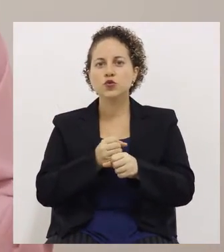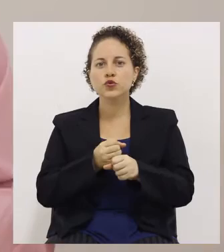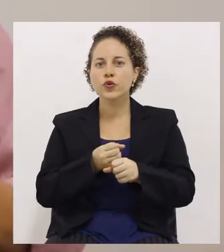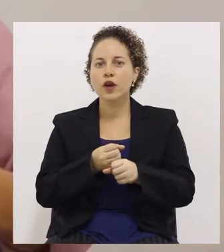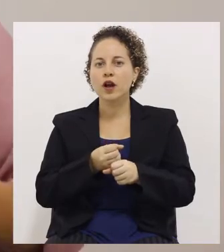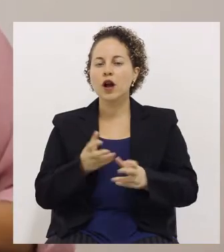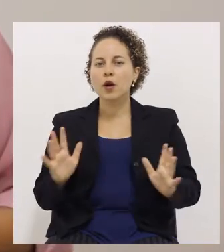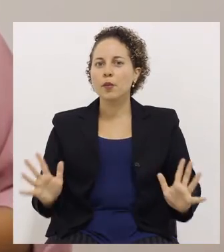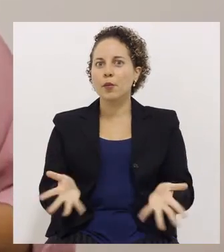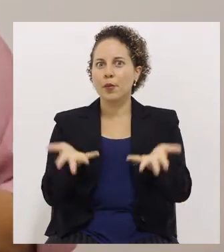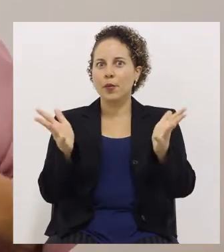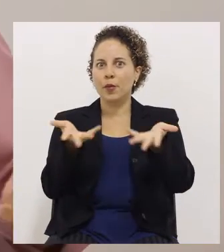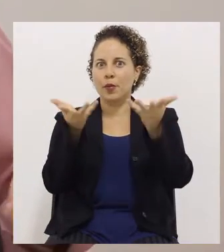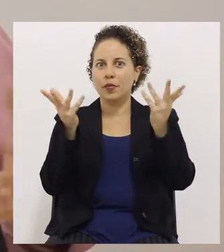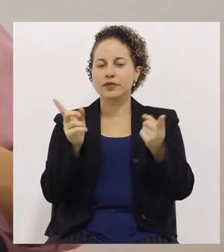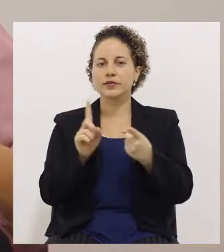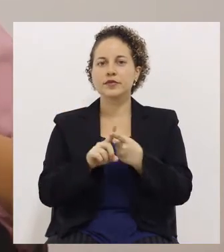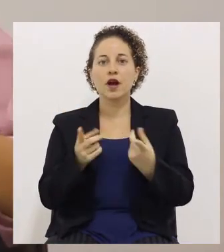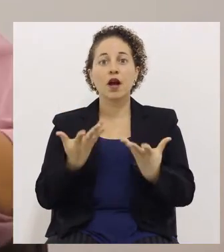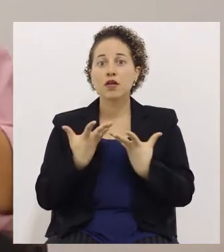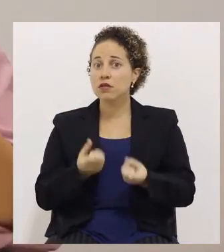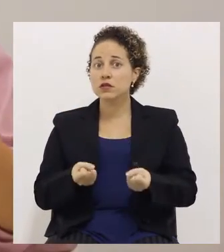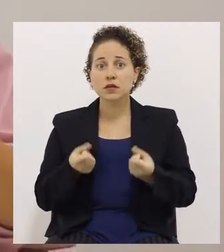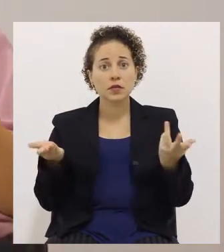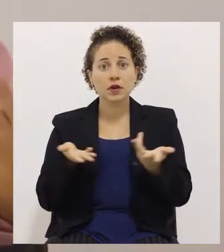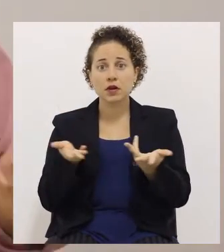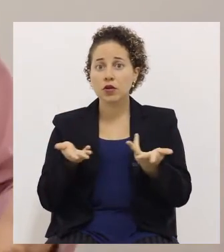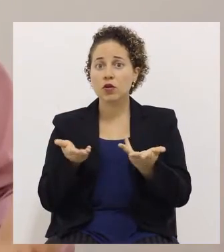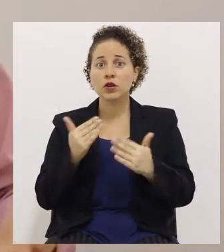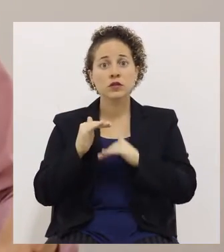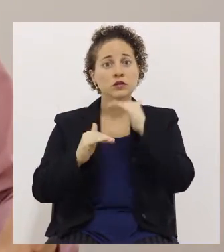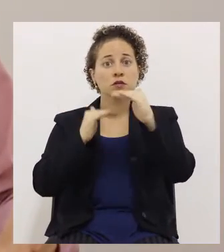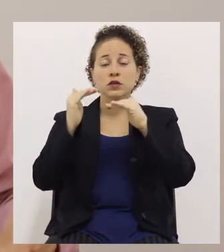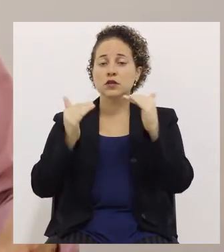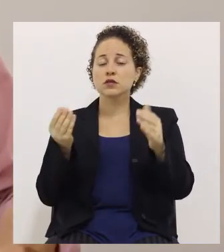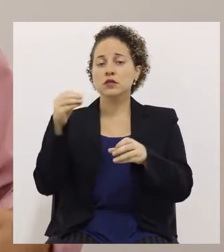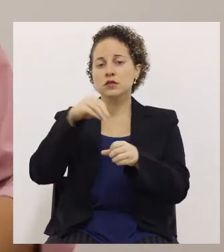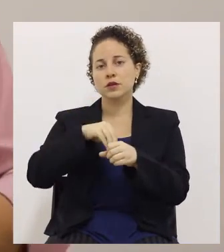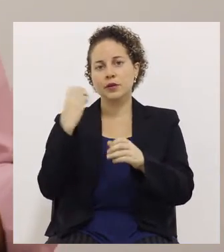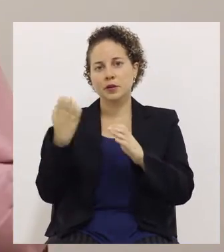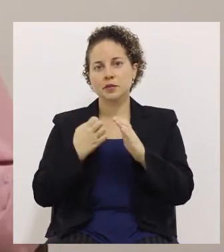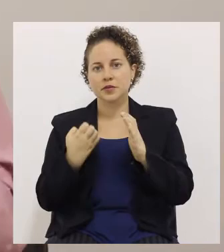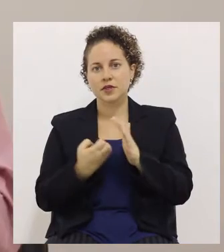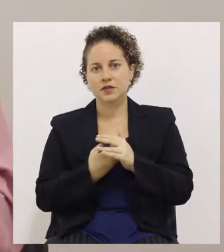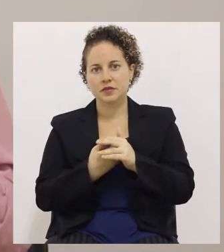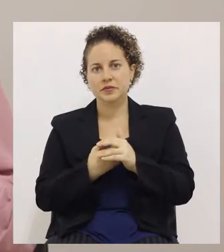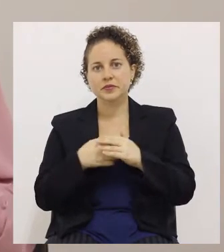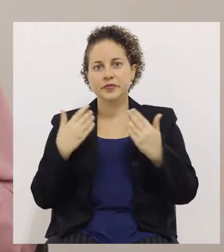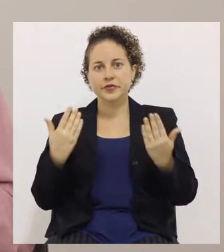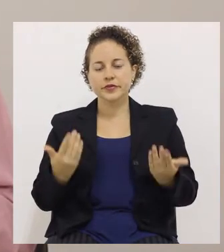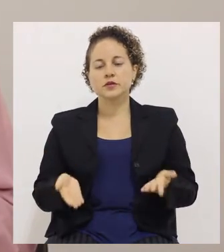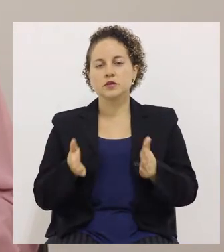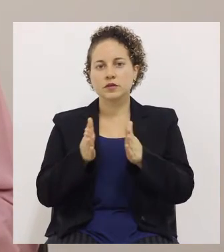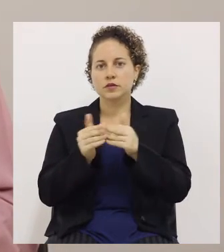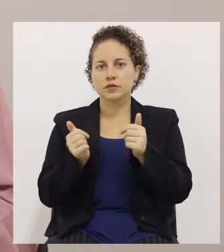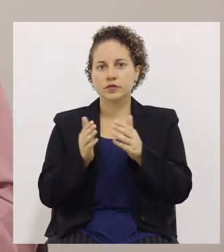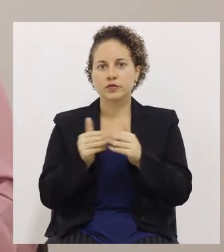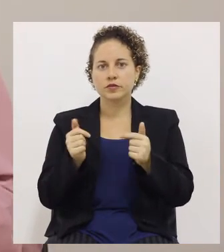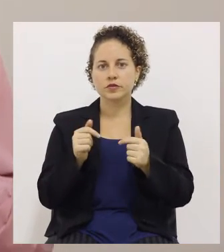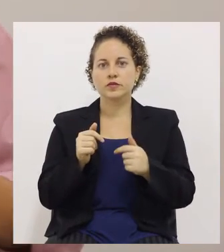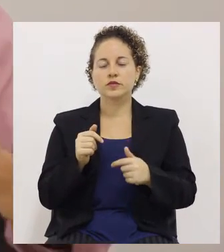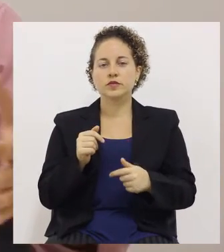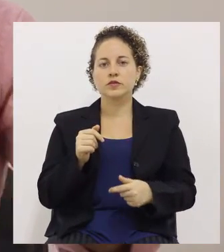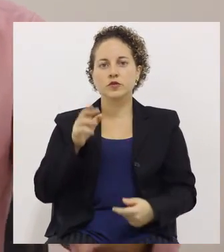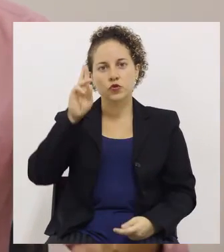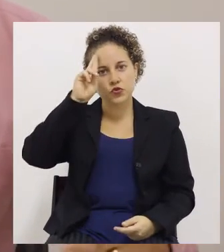promoção. Ele está pedindo agora uma promoção. Ele quer receber uma promoção, quer ser promovido na empresa. E aí ele pede a promoção.